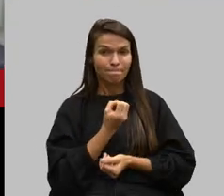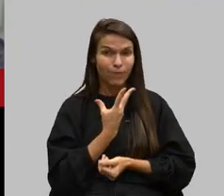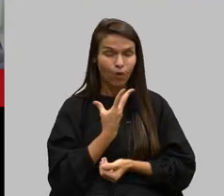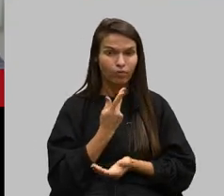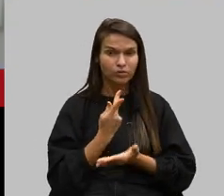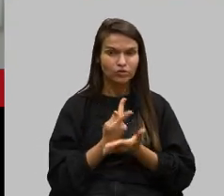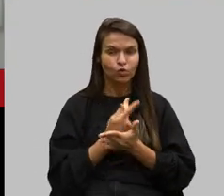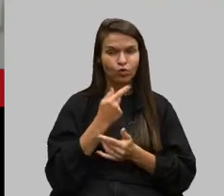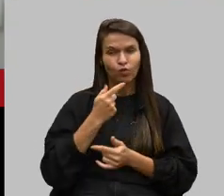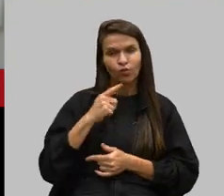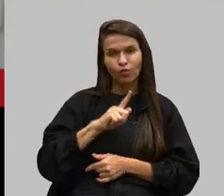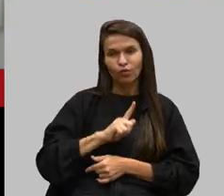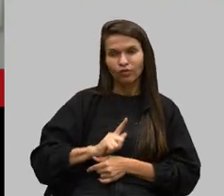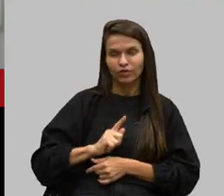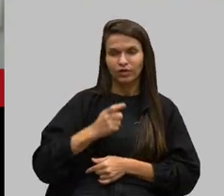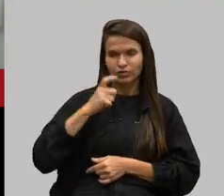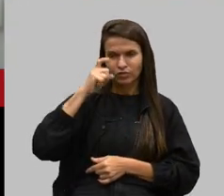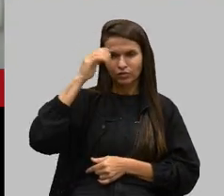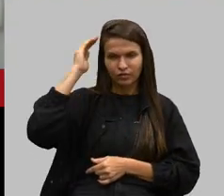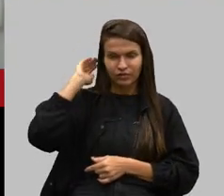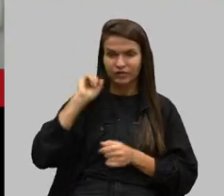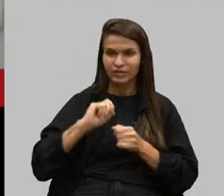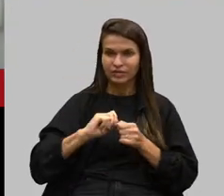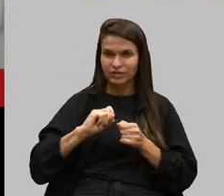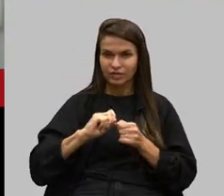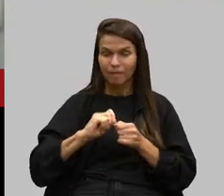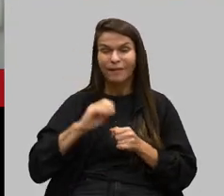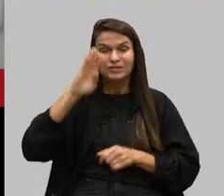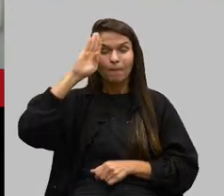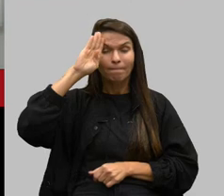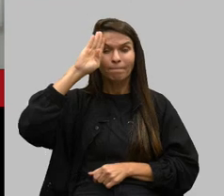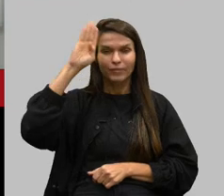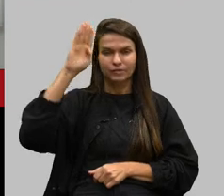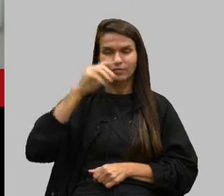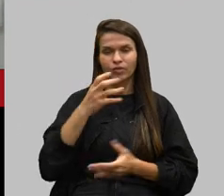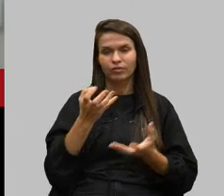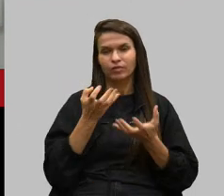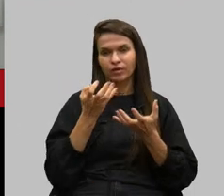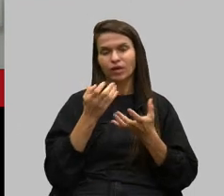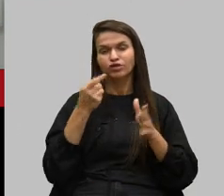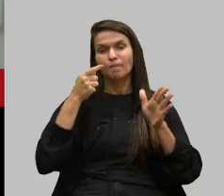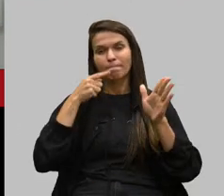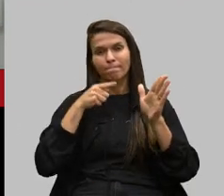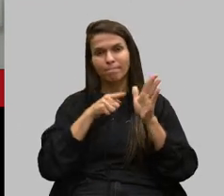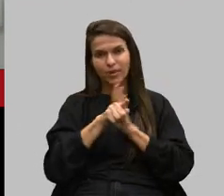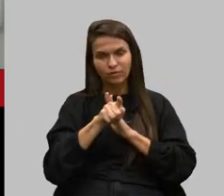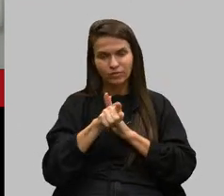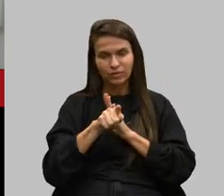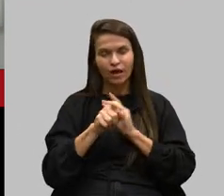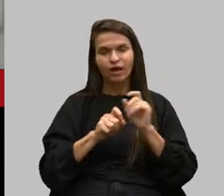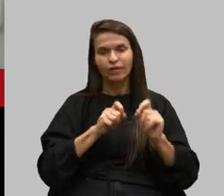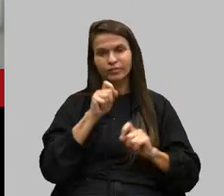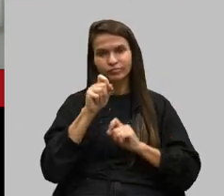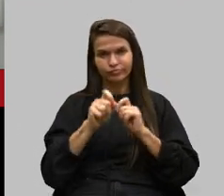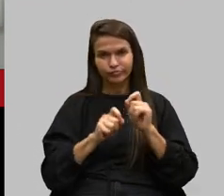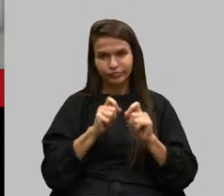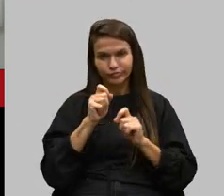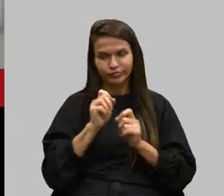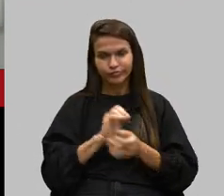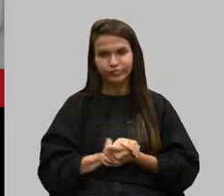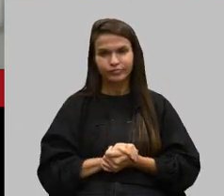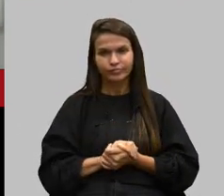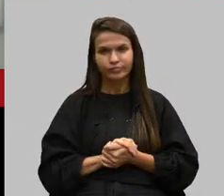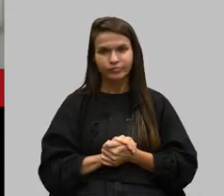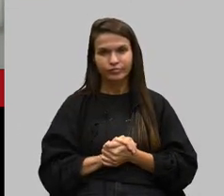o nosso Governador tá fazendo mas o principal Gustavo e que eu quero te perguntar é o seguinte